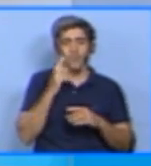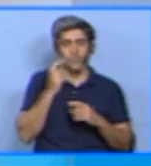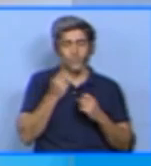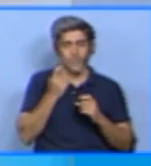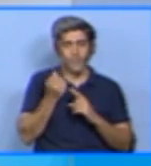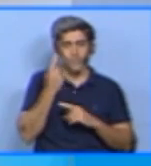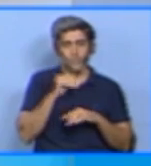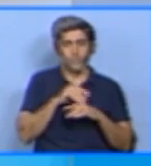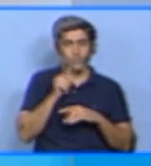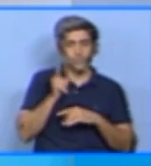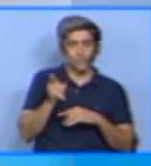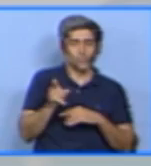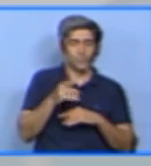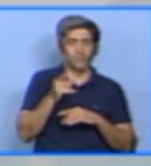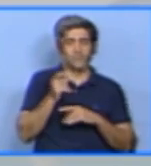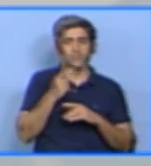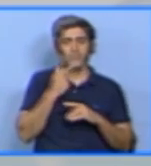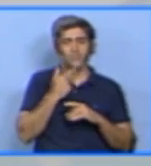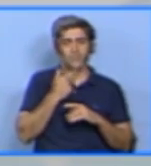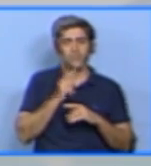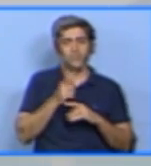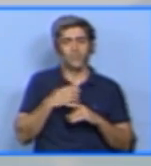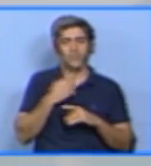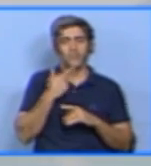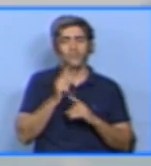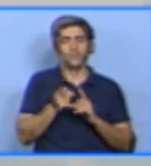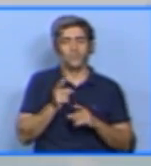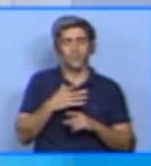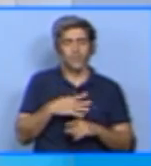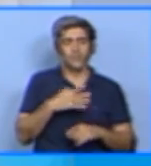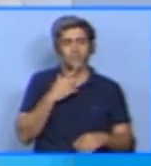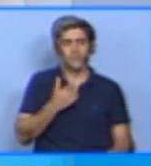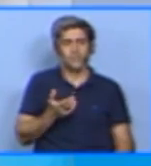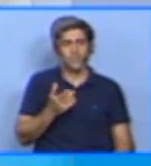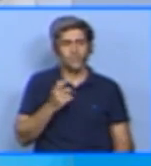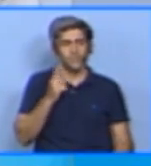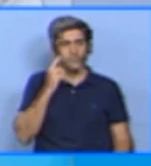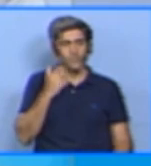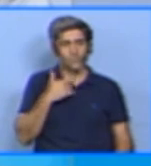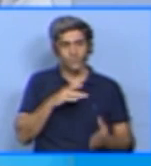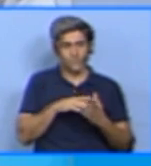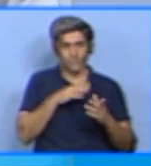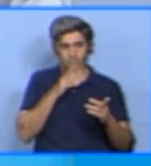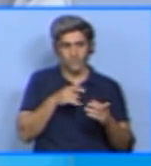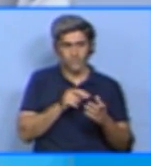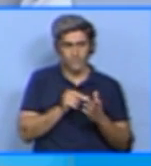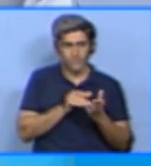bode expiatório, mas precisamos perceber o que é que isso significa. Fundamentalmente, digo aí no